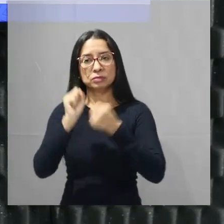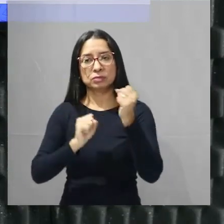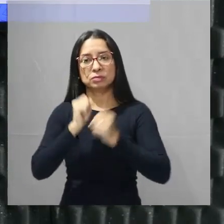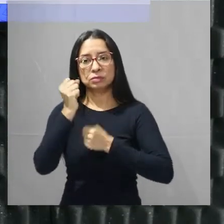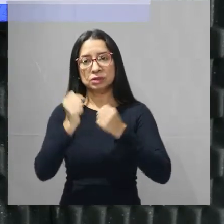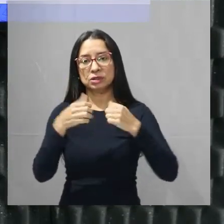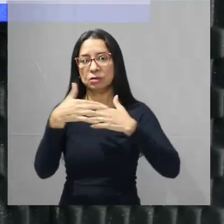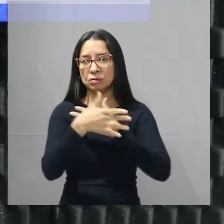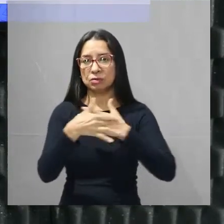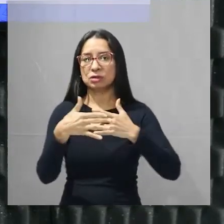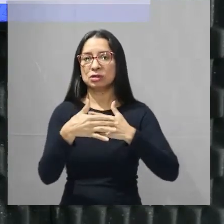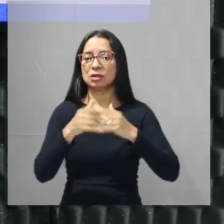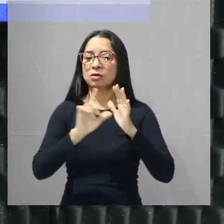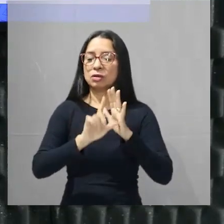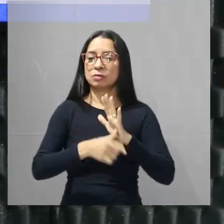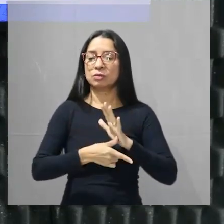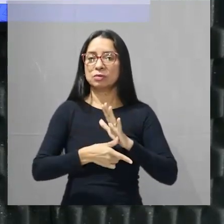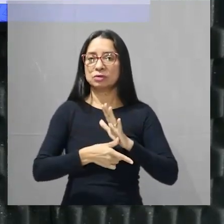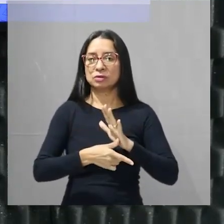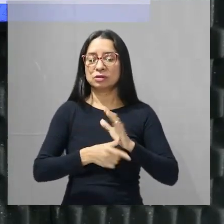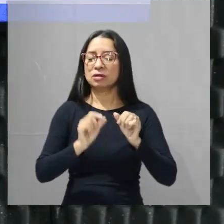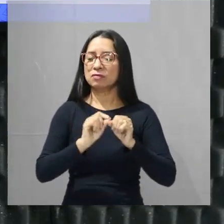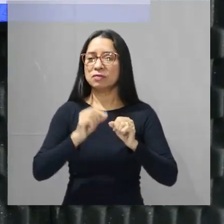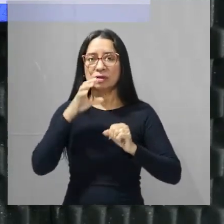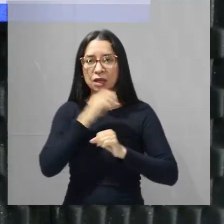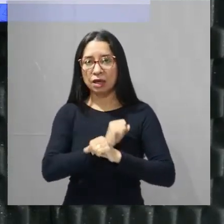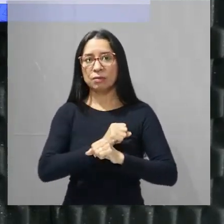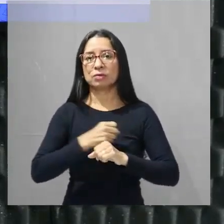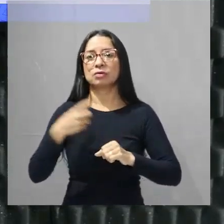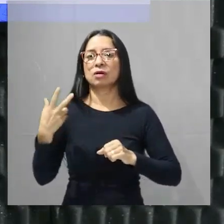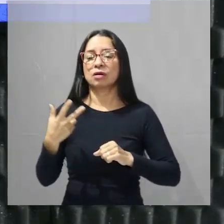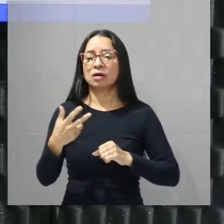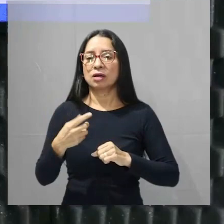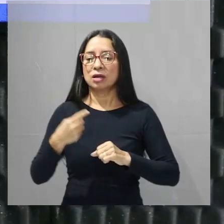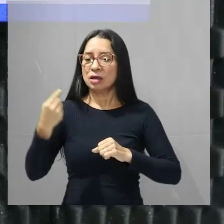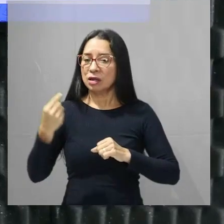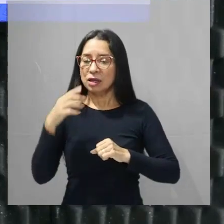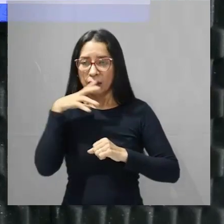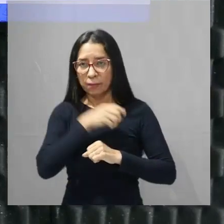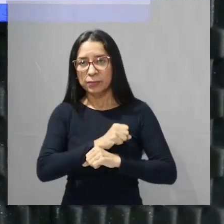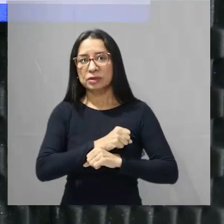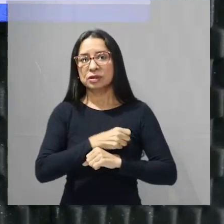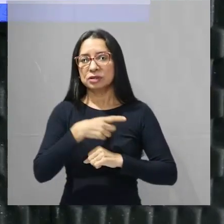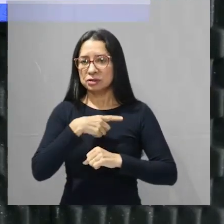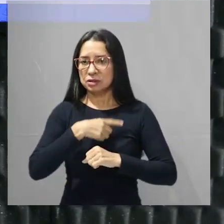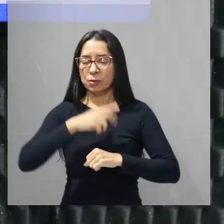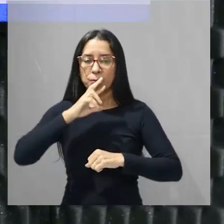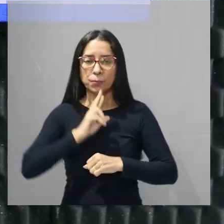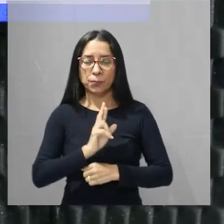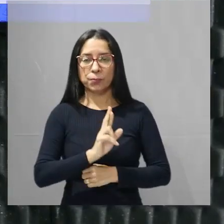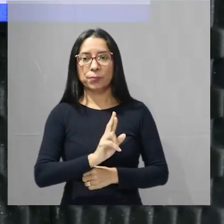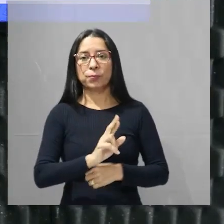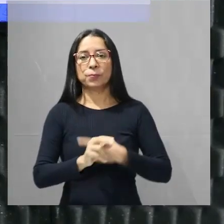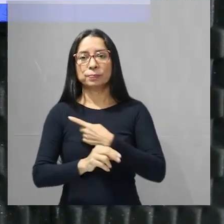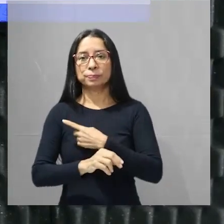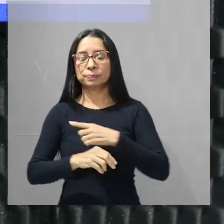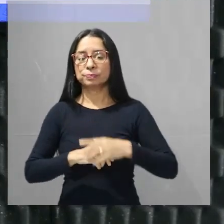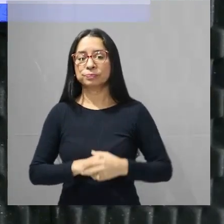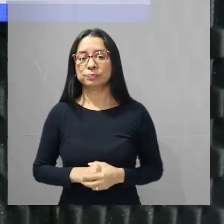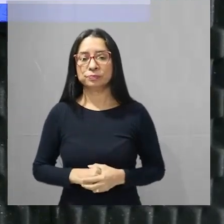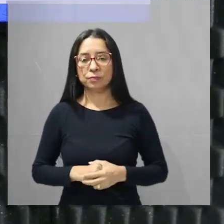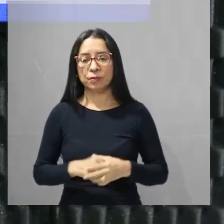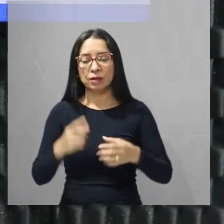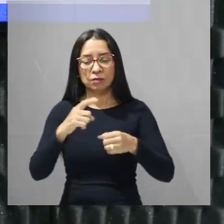forma muito rápida. E essa velocidade vai trazer consequências. Aí eu volto para o texto. Aí diz o seguinte, ó, na